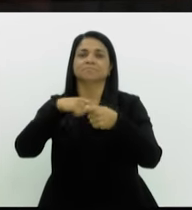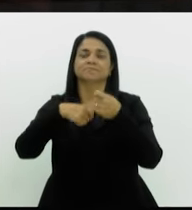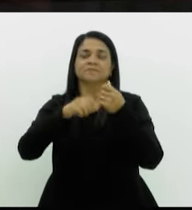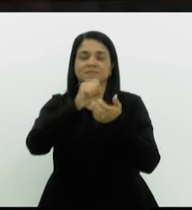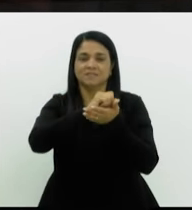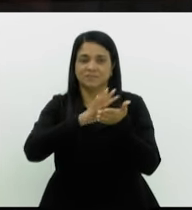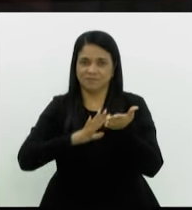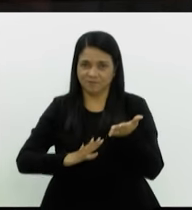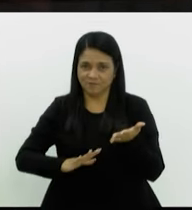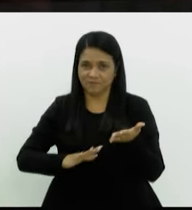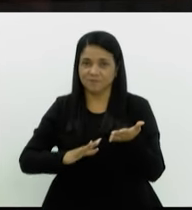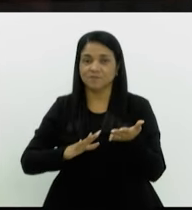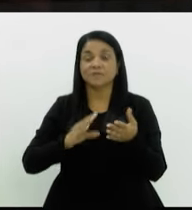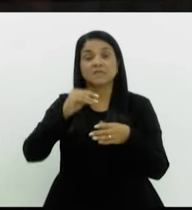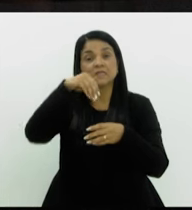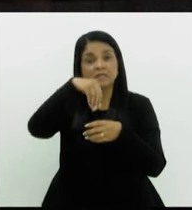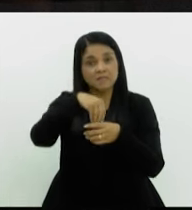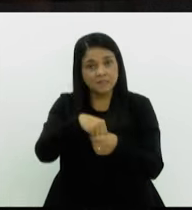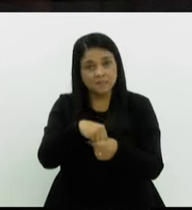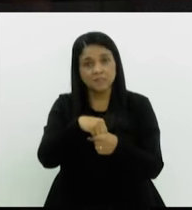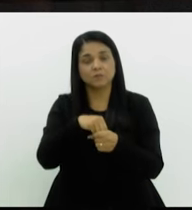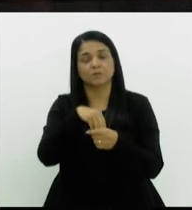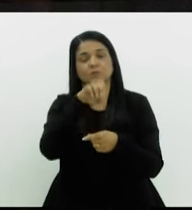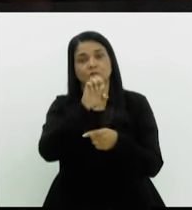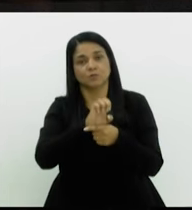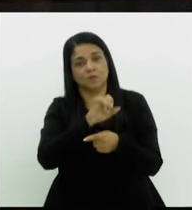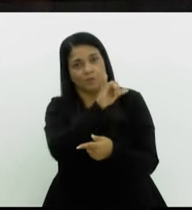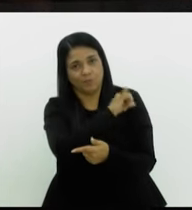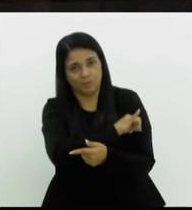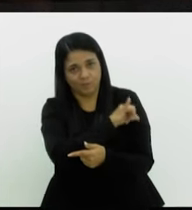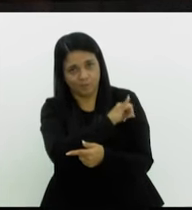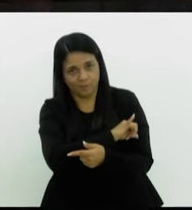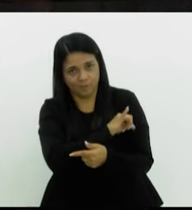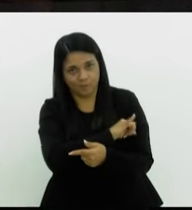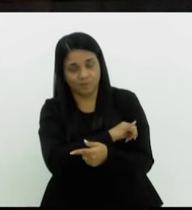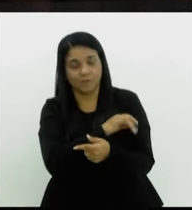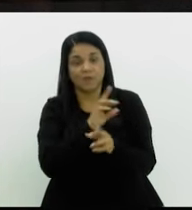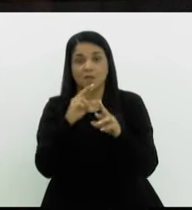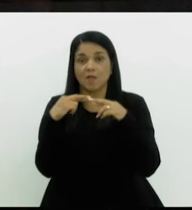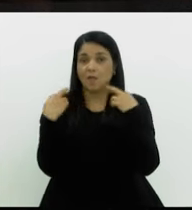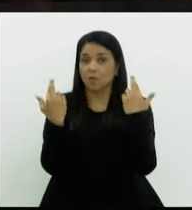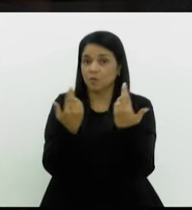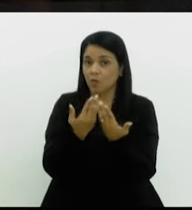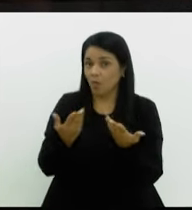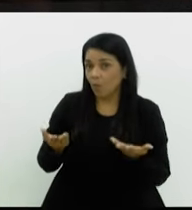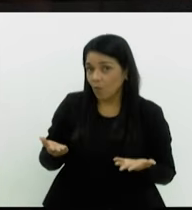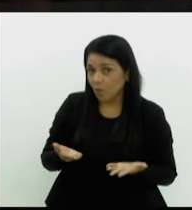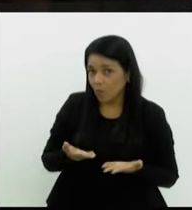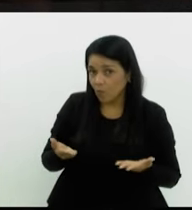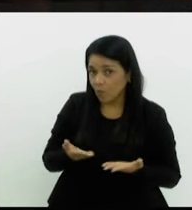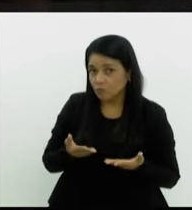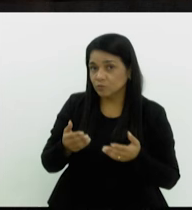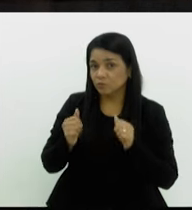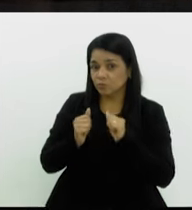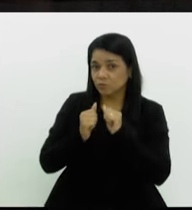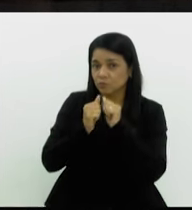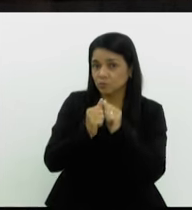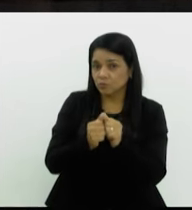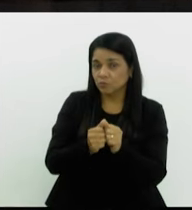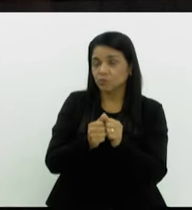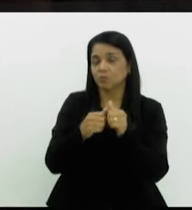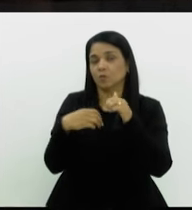econômicas dentro do nosso estado do Rio de Janeiro. Então, a reunião de hoje, na companhia